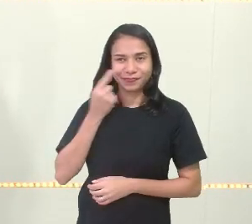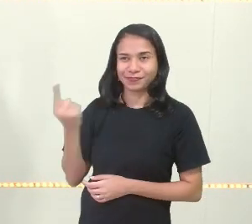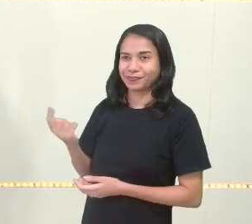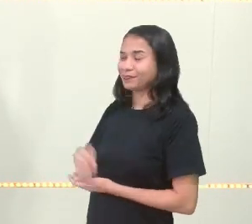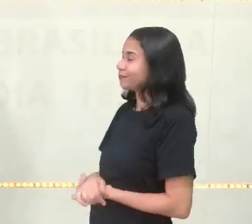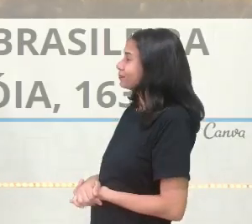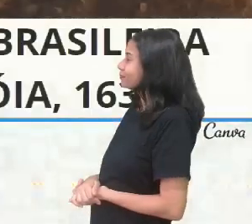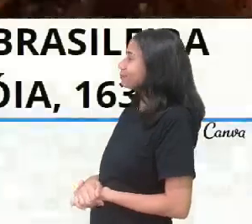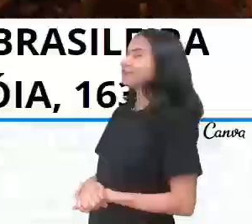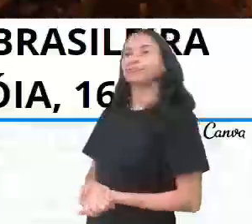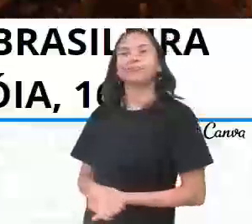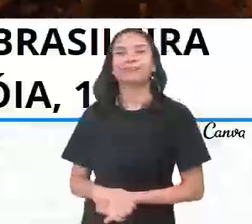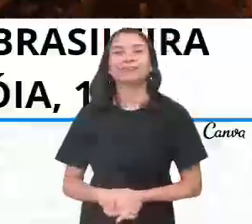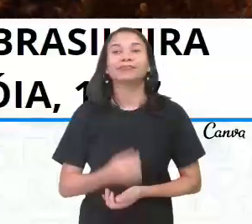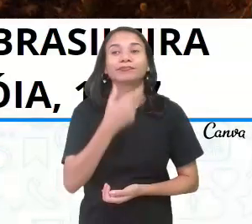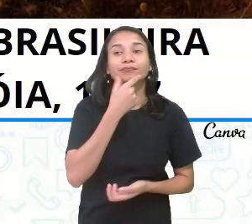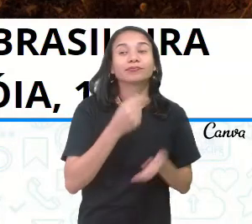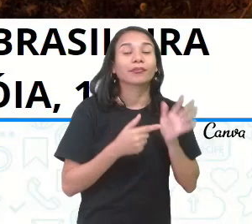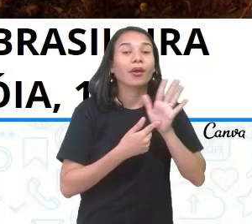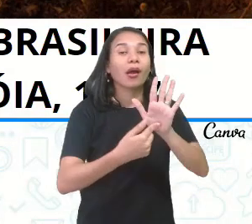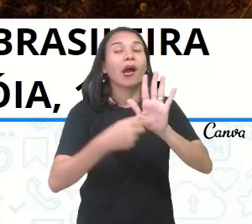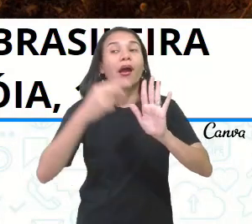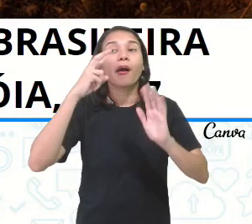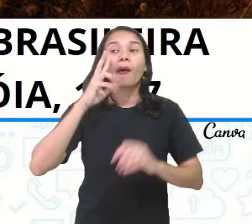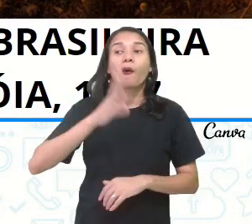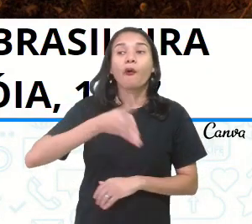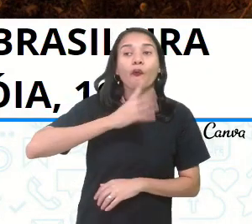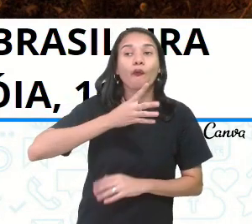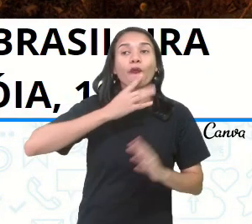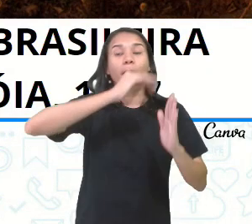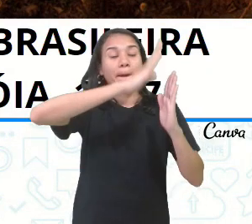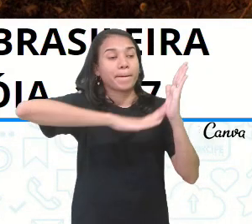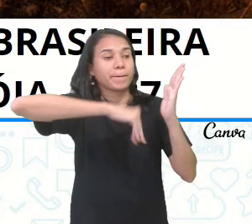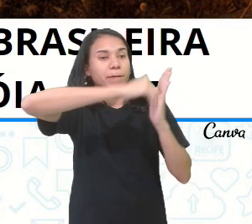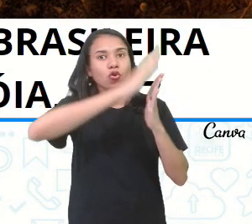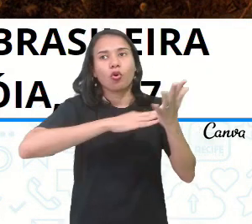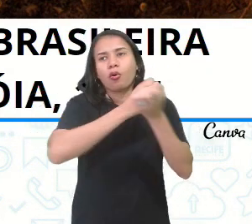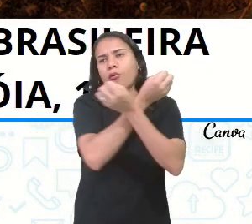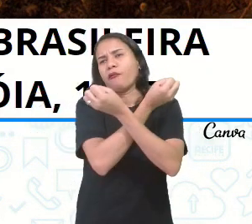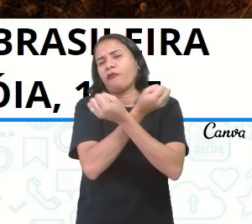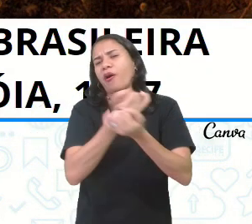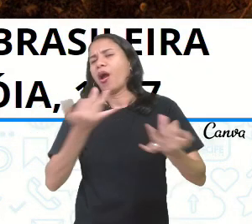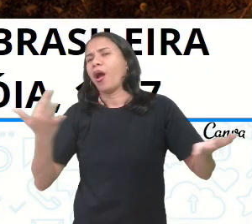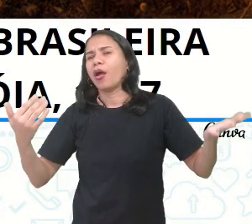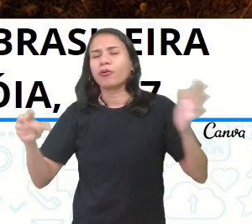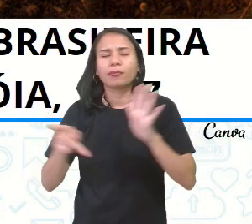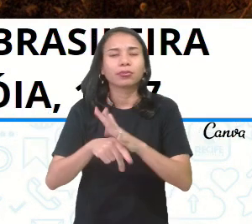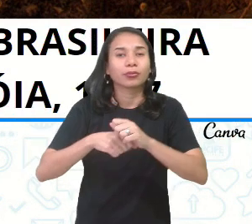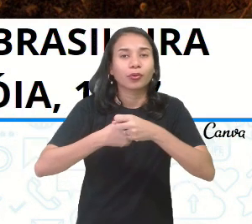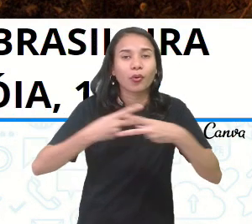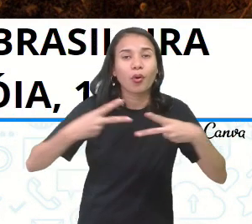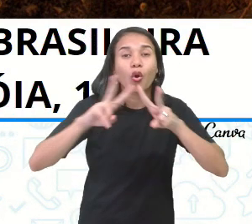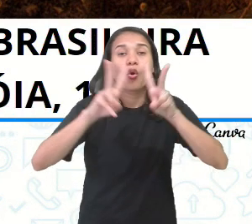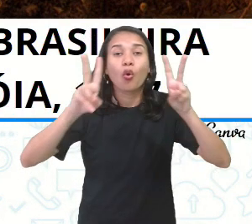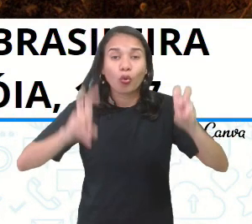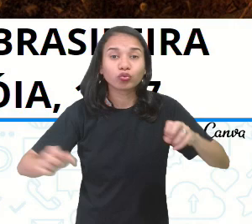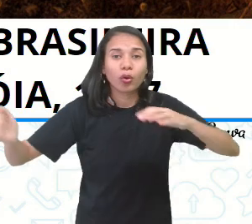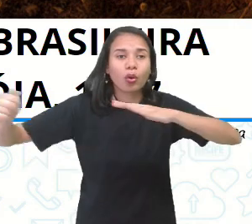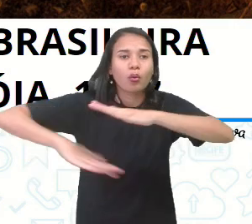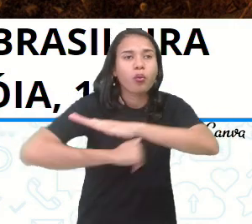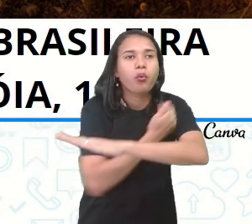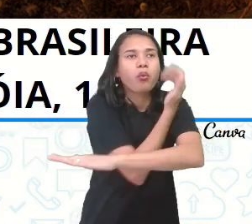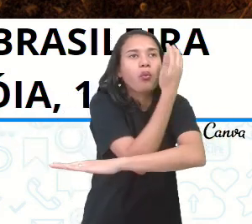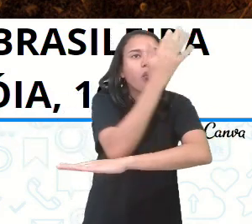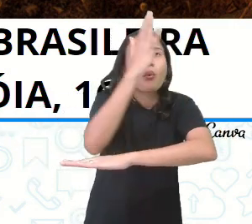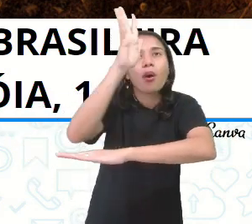lá. O artista que nós vamos conhecer, ele pintou várias obras a respeito da fauna, da